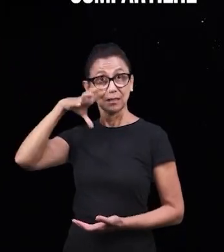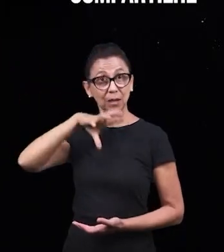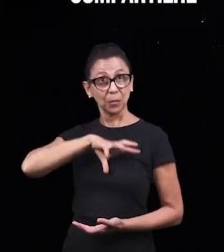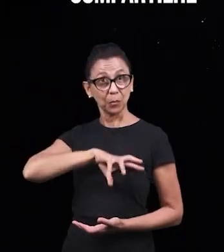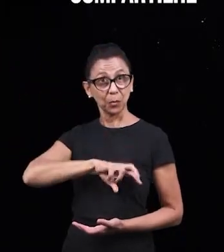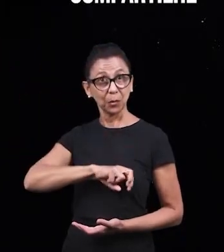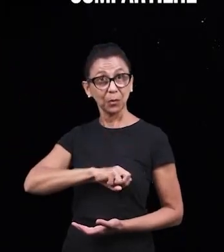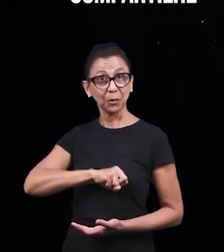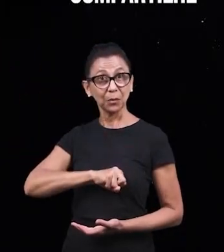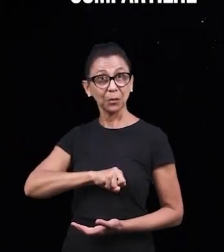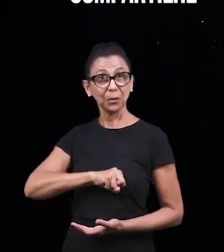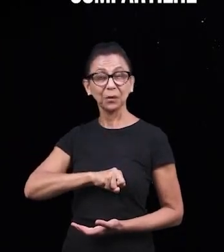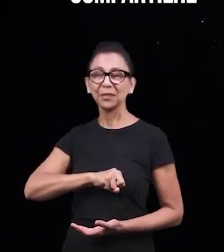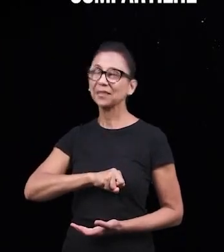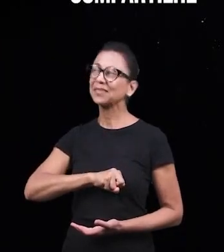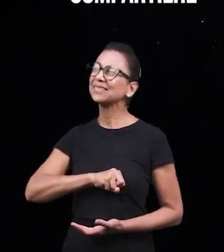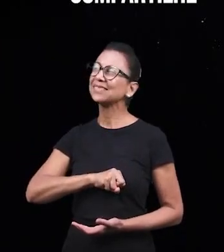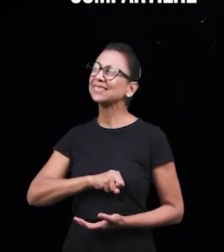Este